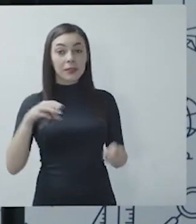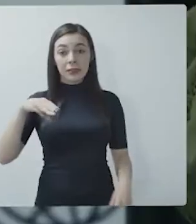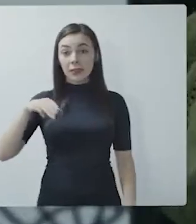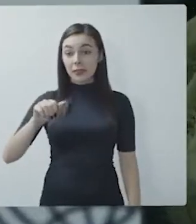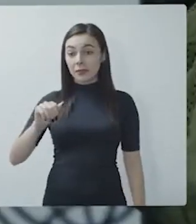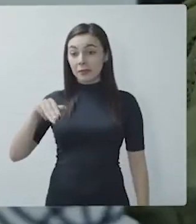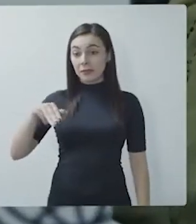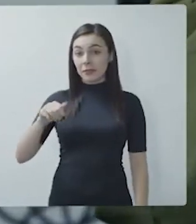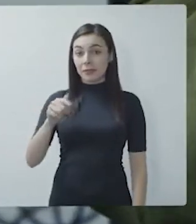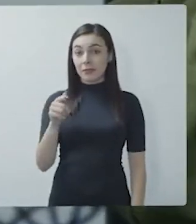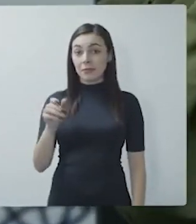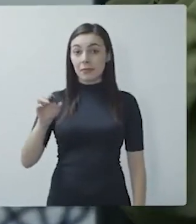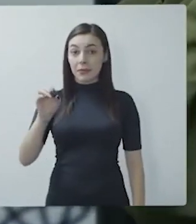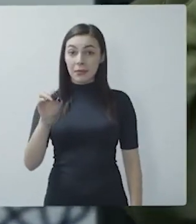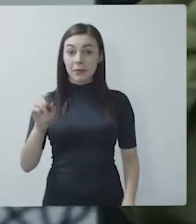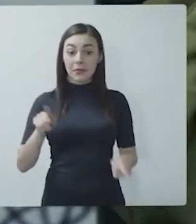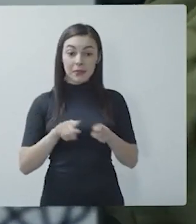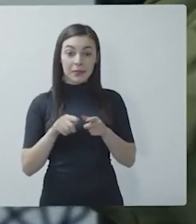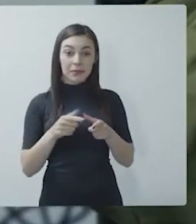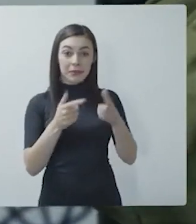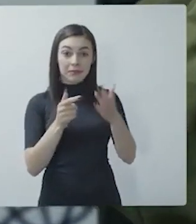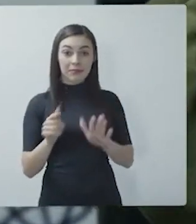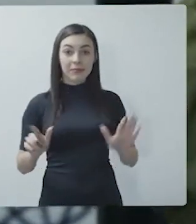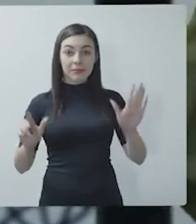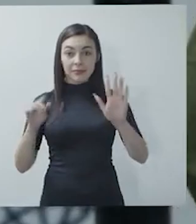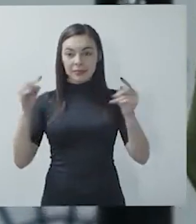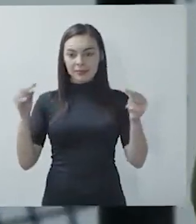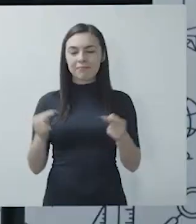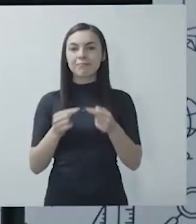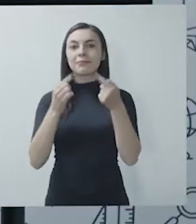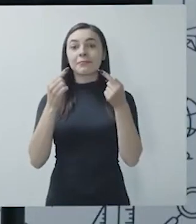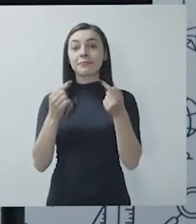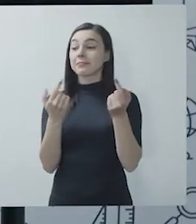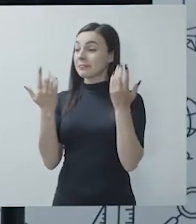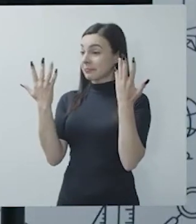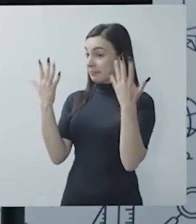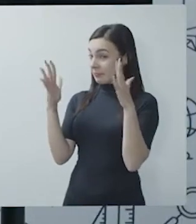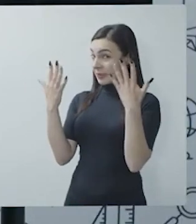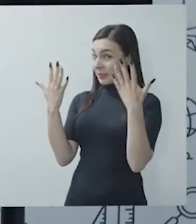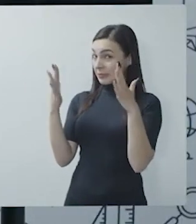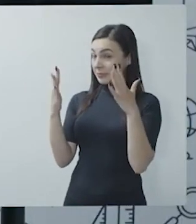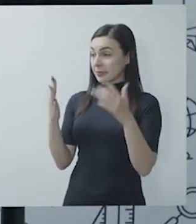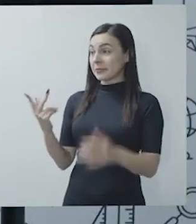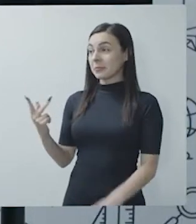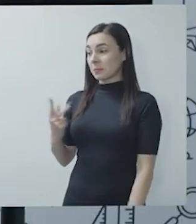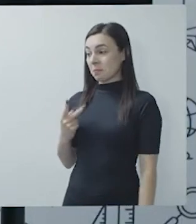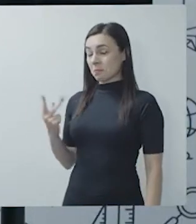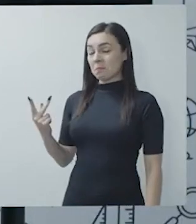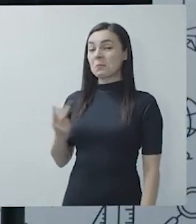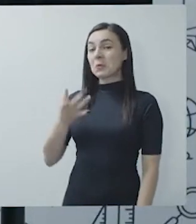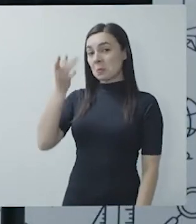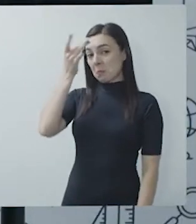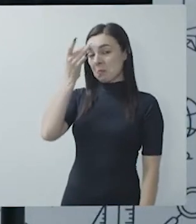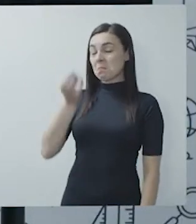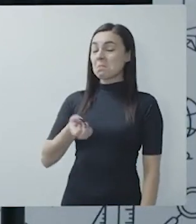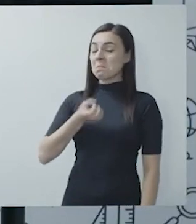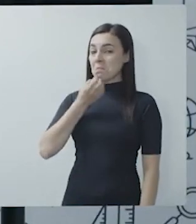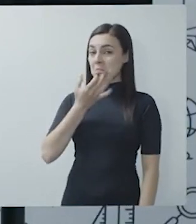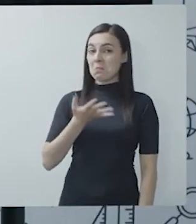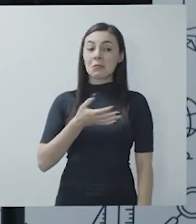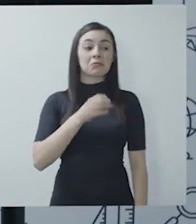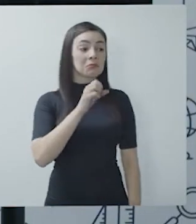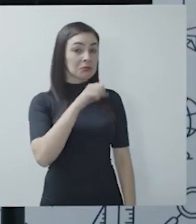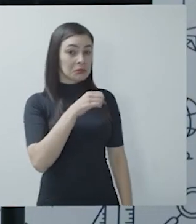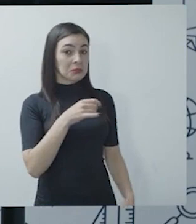Mamão. E o desenho do mamão. Parabéns. Então, nós estamos muito bem de memória. Estamos